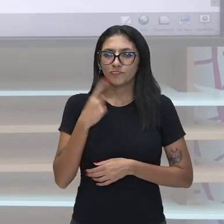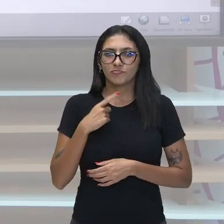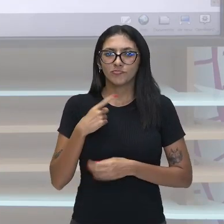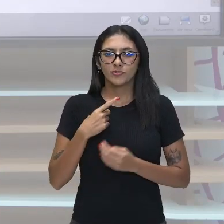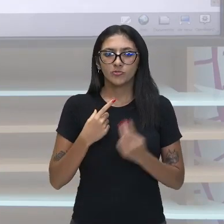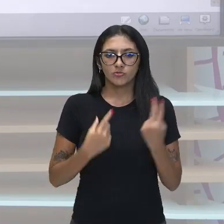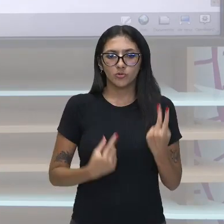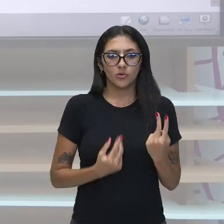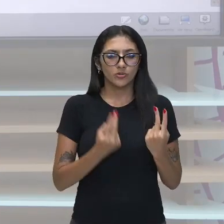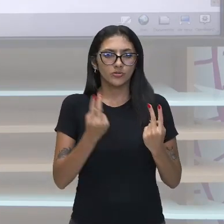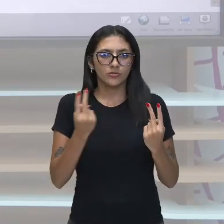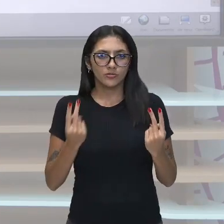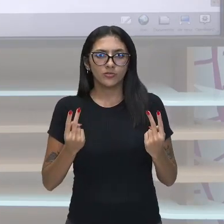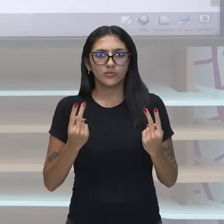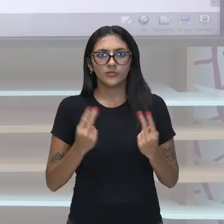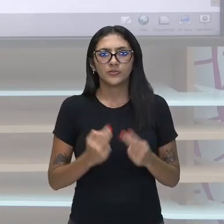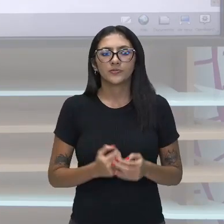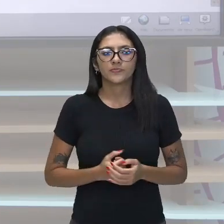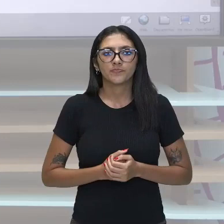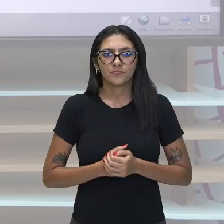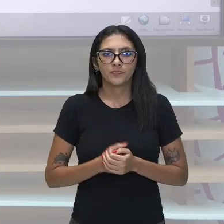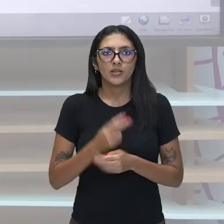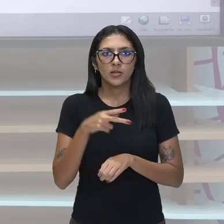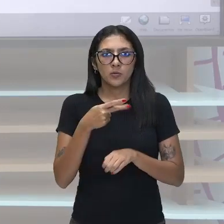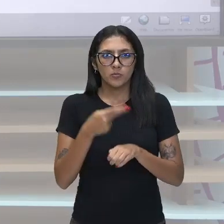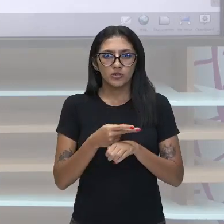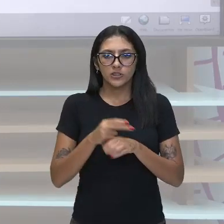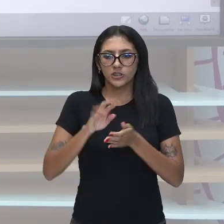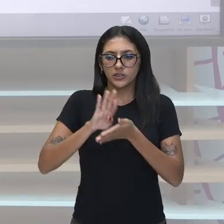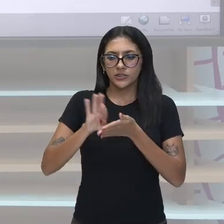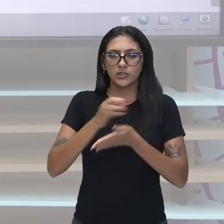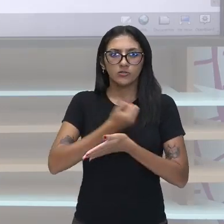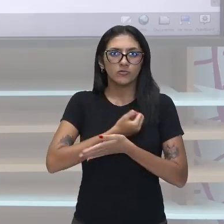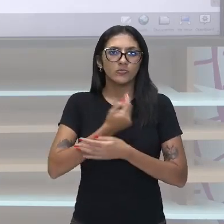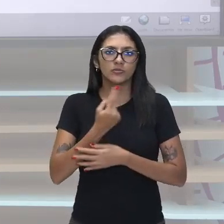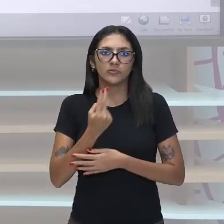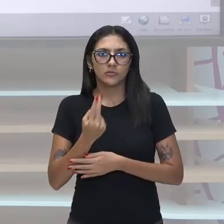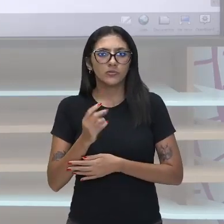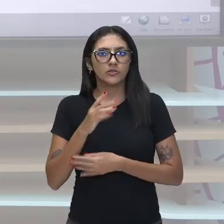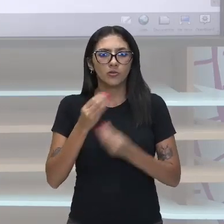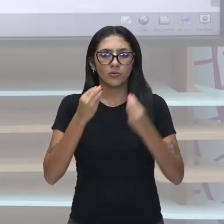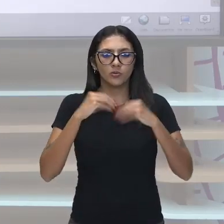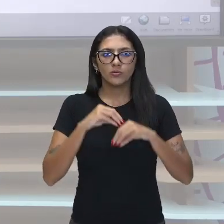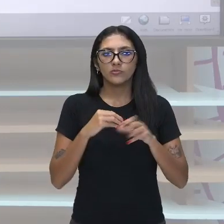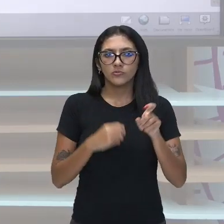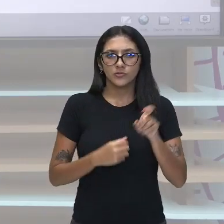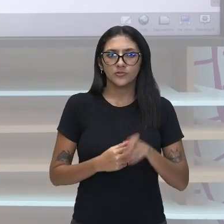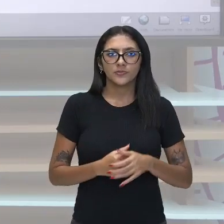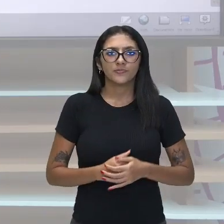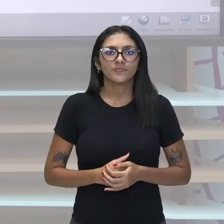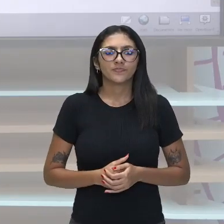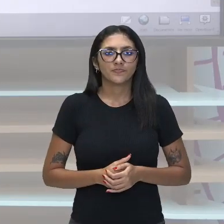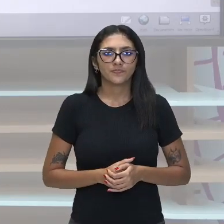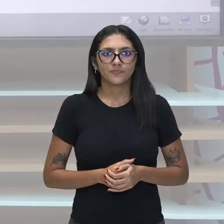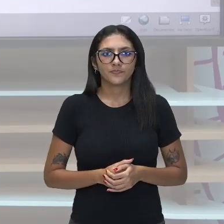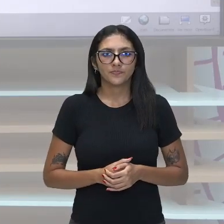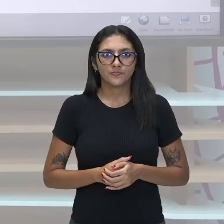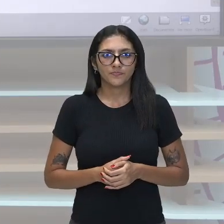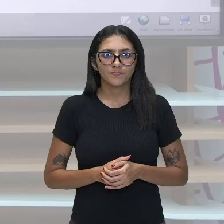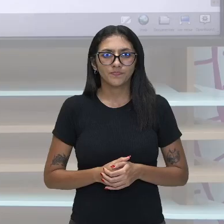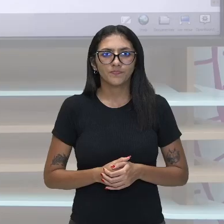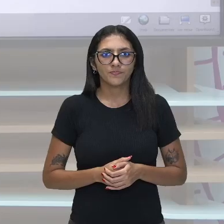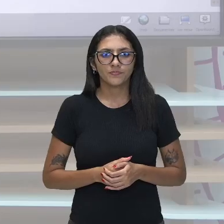2 aqui. Desconsidero as bases e aí eu vou trabalhar somente com os expoentes. Ok?